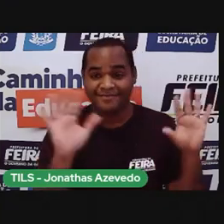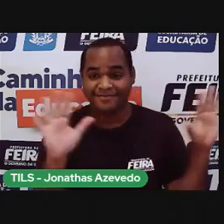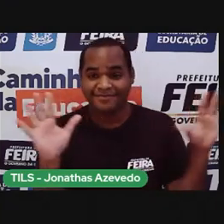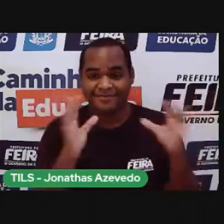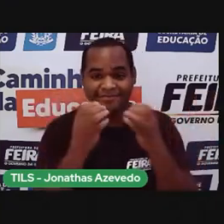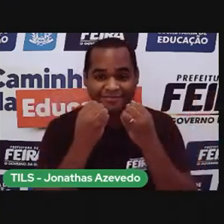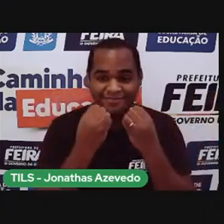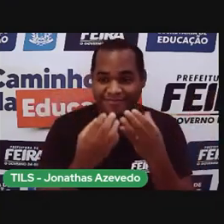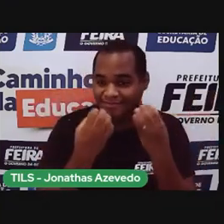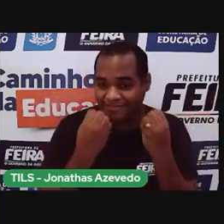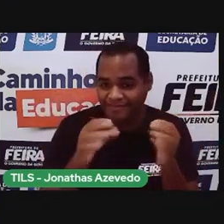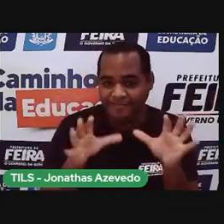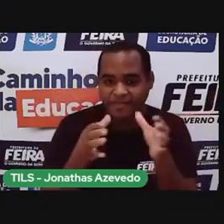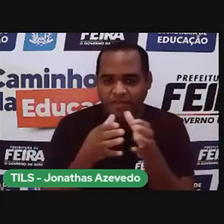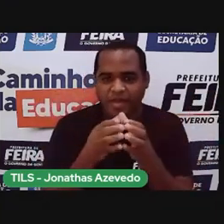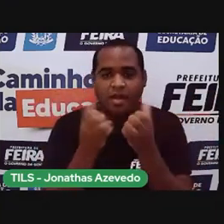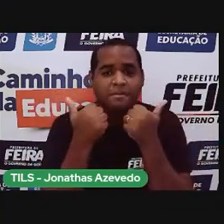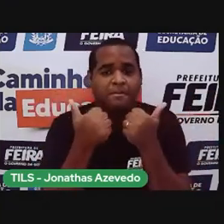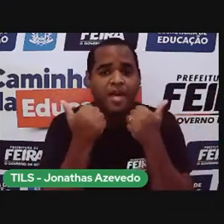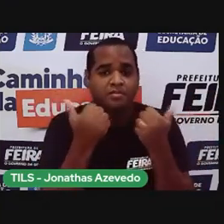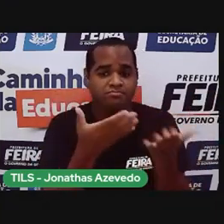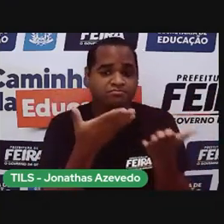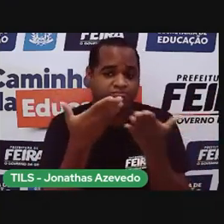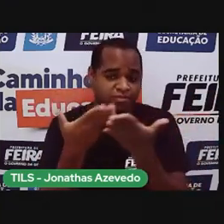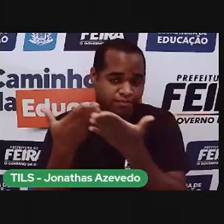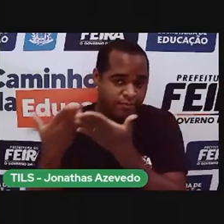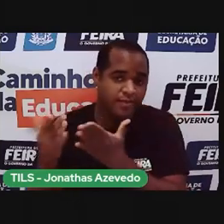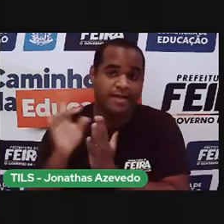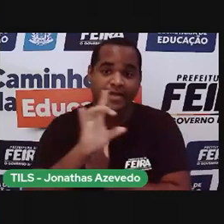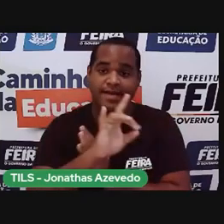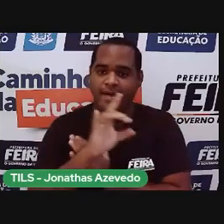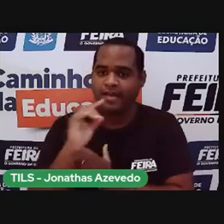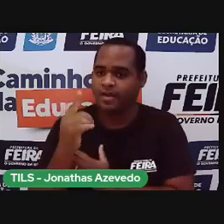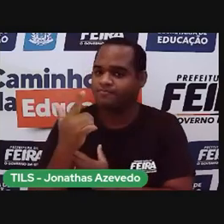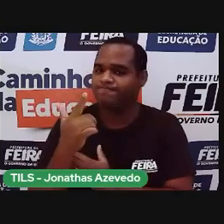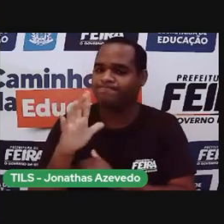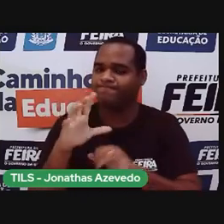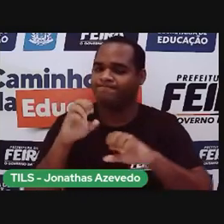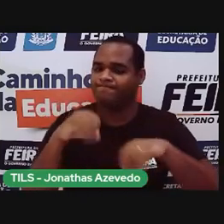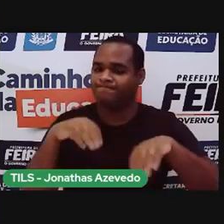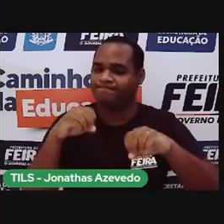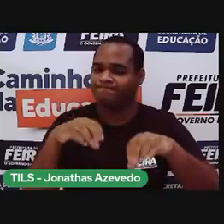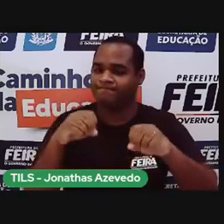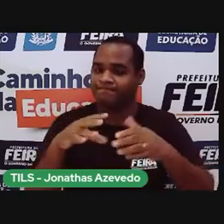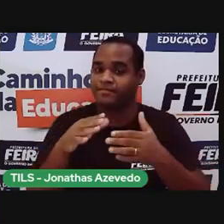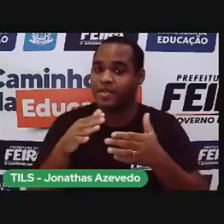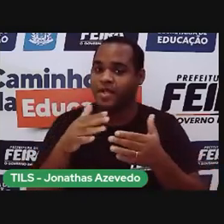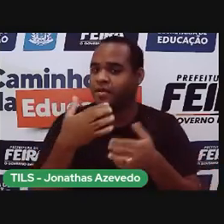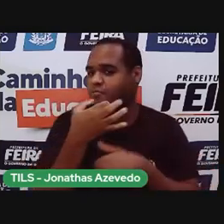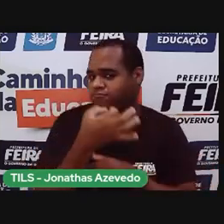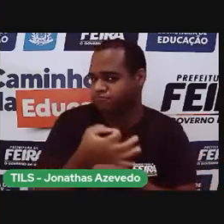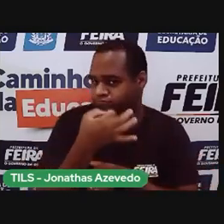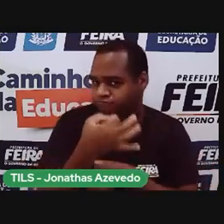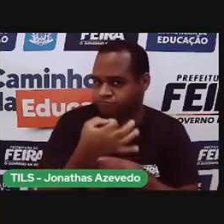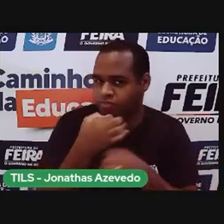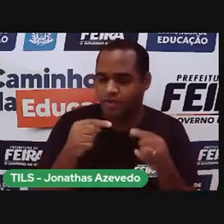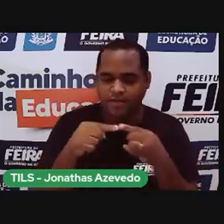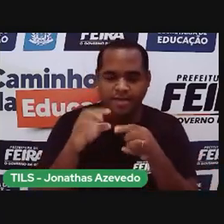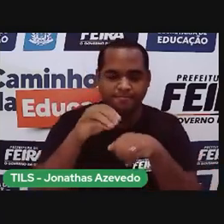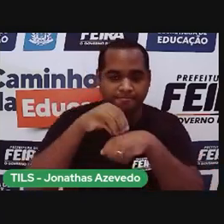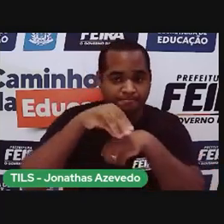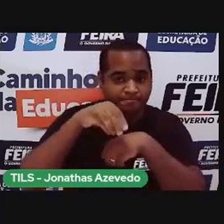Olá, turma! Sejam muito bem-vindos a mais uma aula. Vou deixar um recadinho para quem